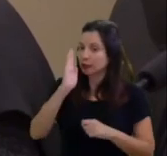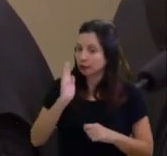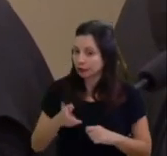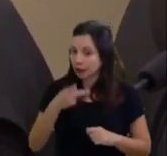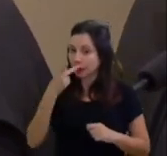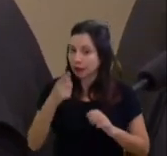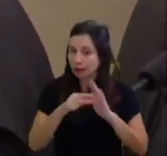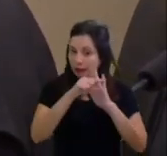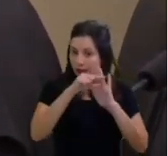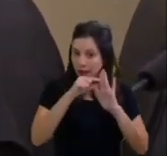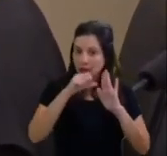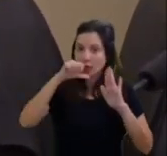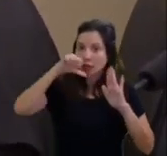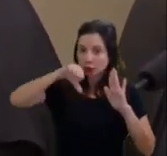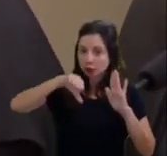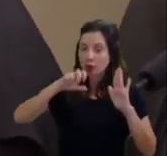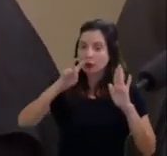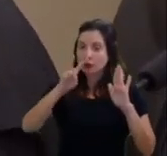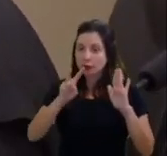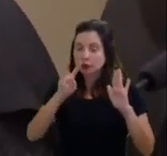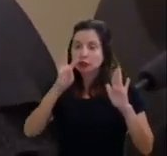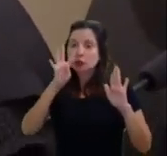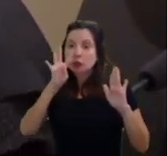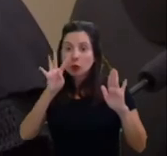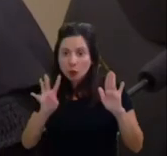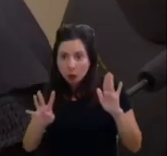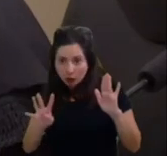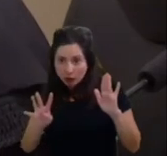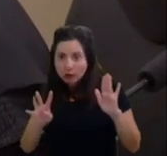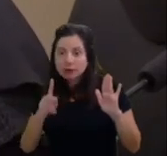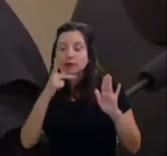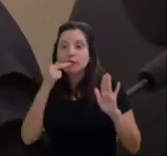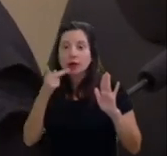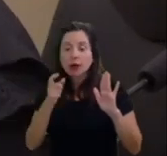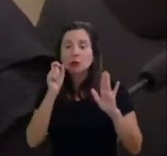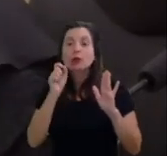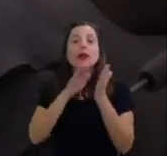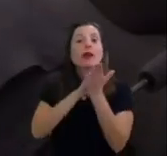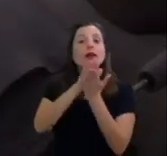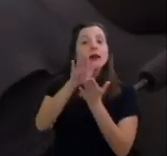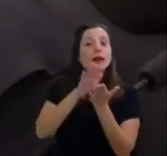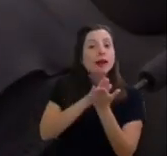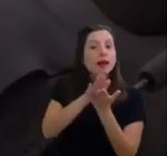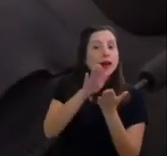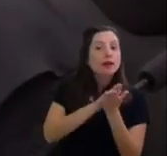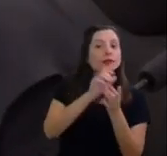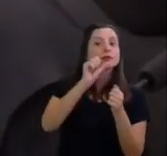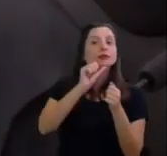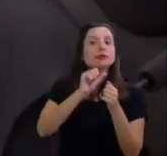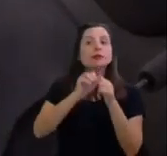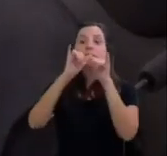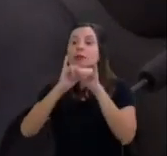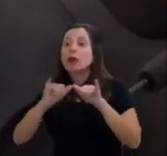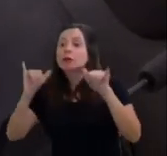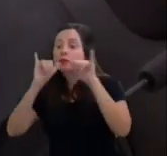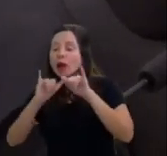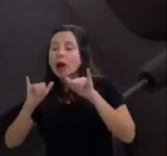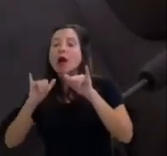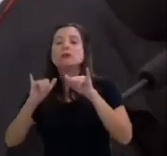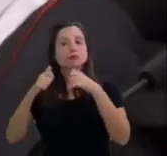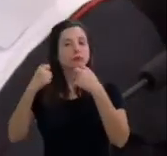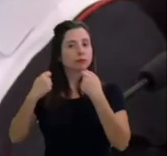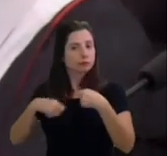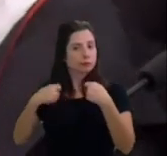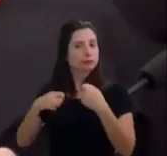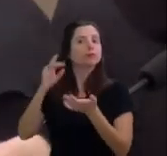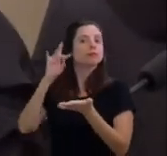agravo 924, prescinde de que os gastos realizados e os atos de propaganda sejam ilícitos.